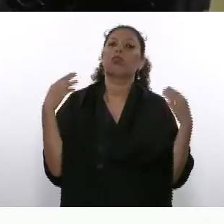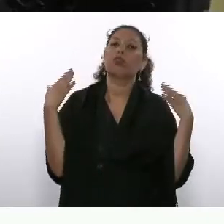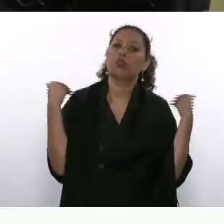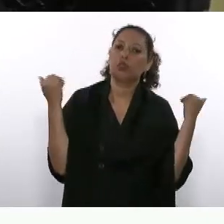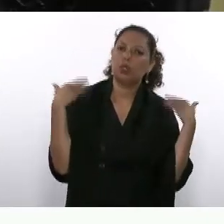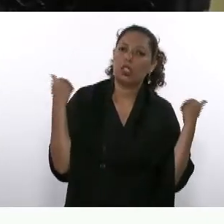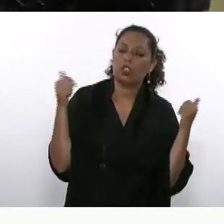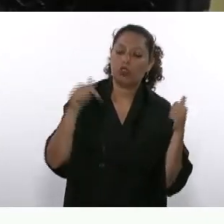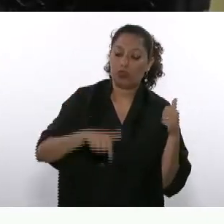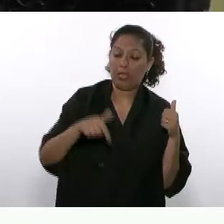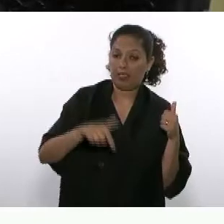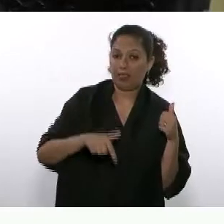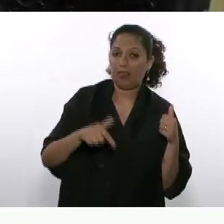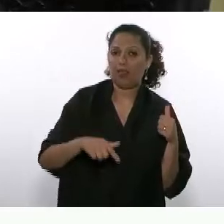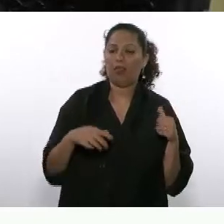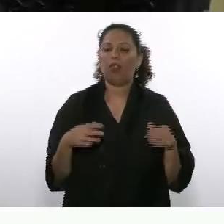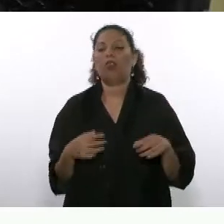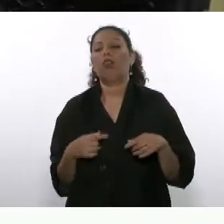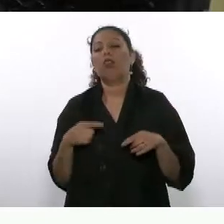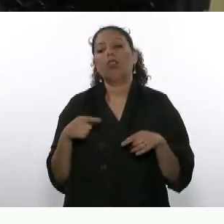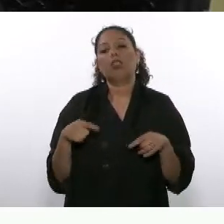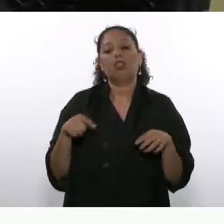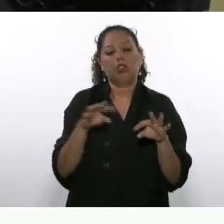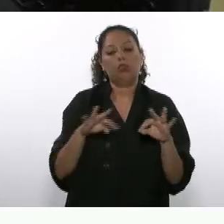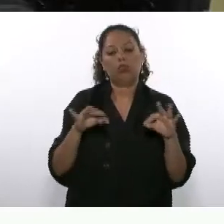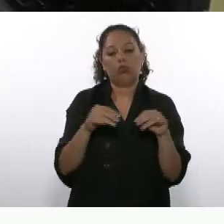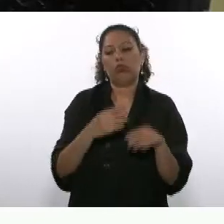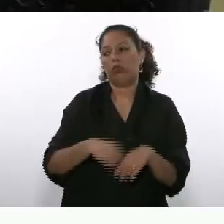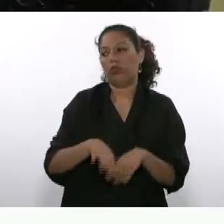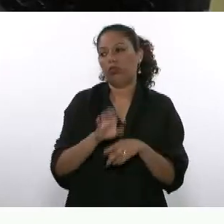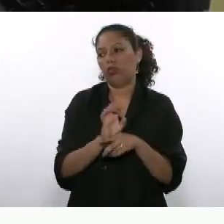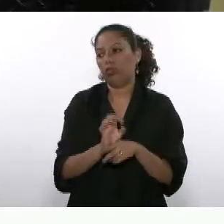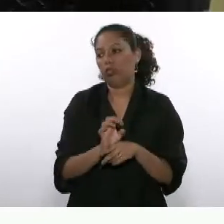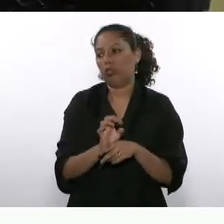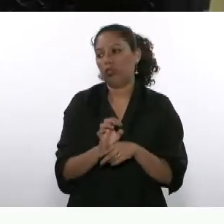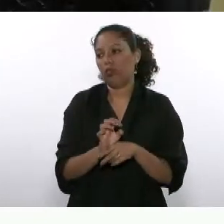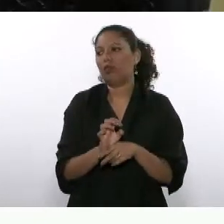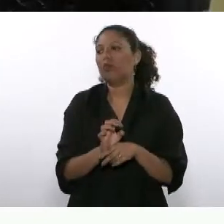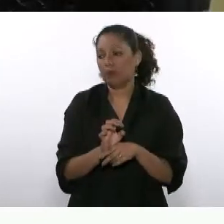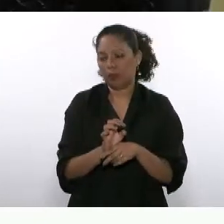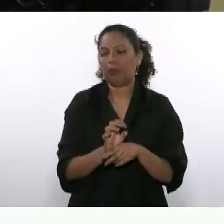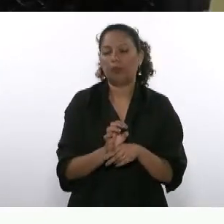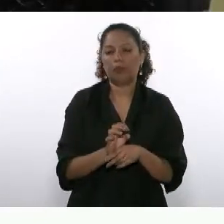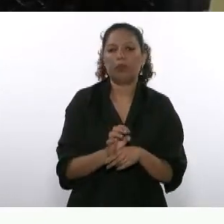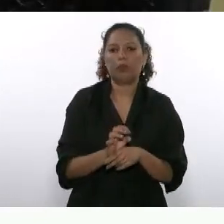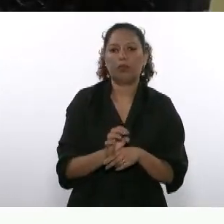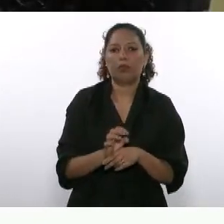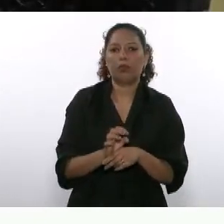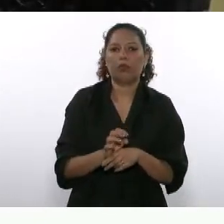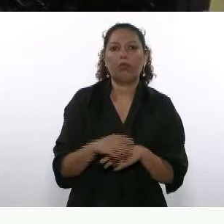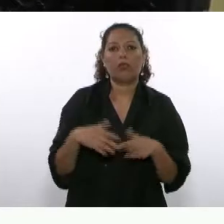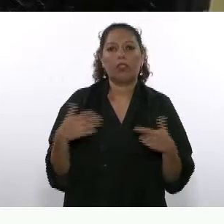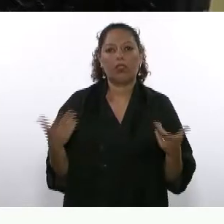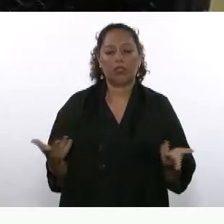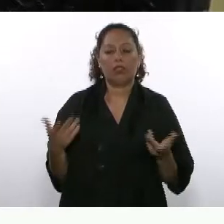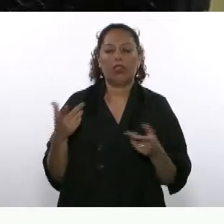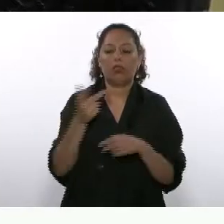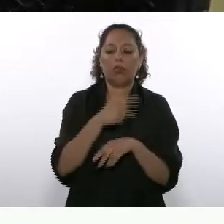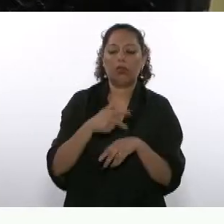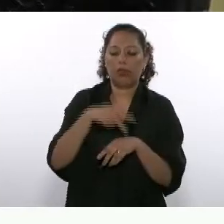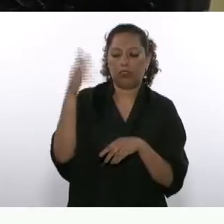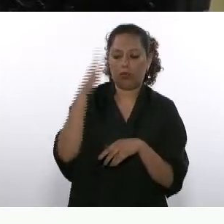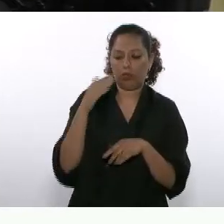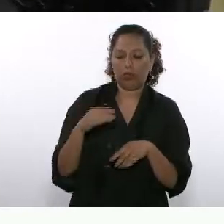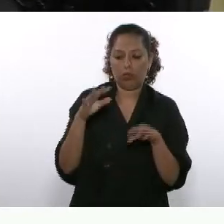capital do Rio de Janeiro, mas por todo o interior do estado, e na necessidade de exposição do Rio de Janeiro para o Brasil e para o